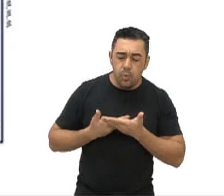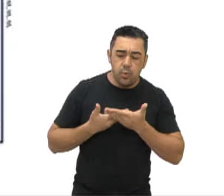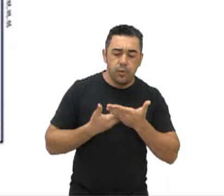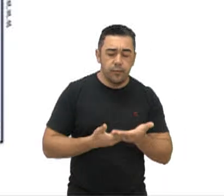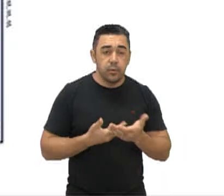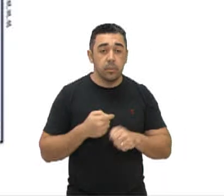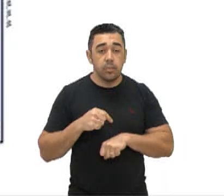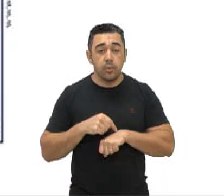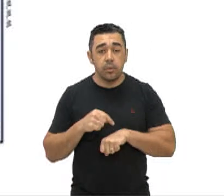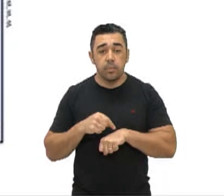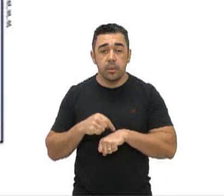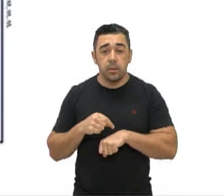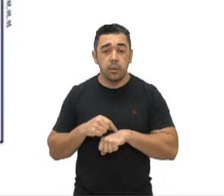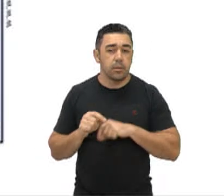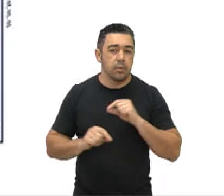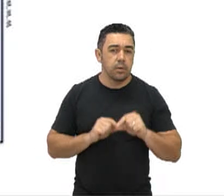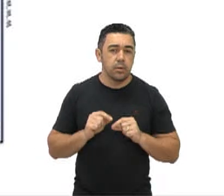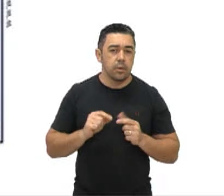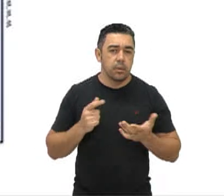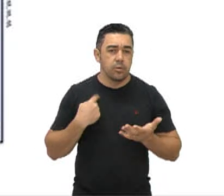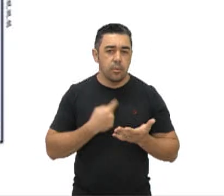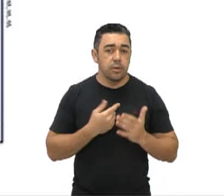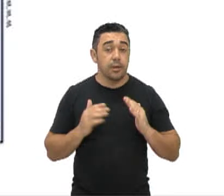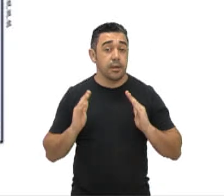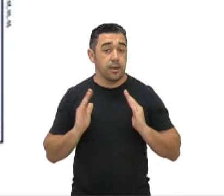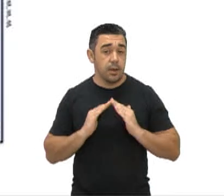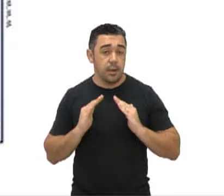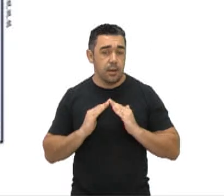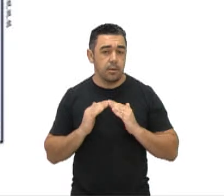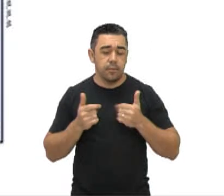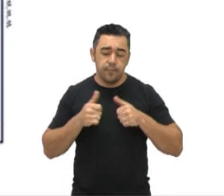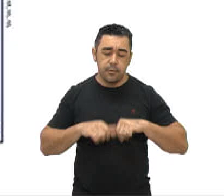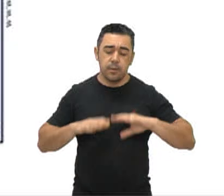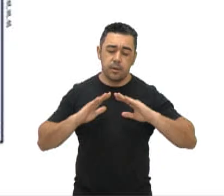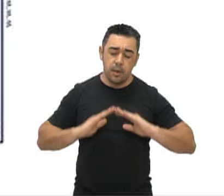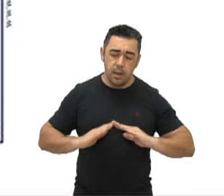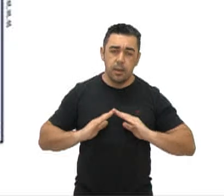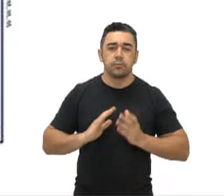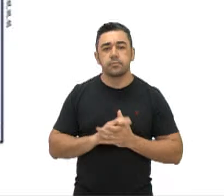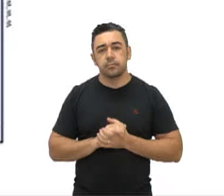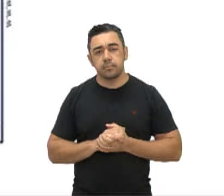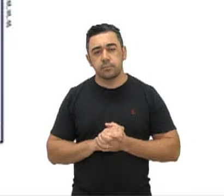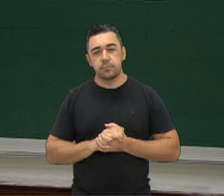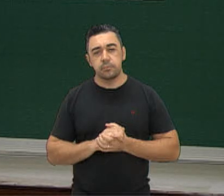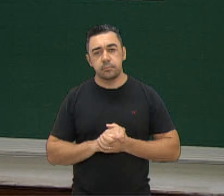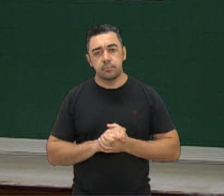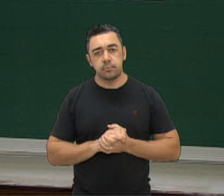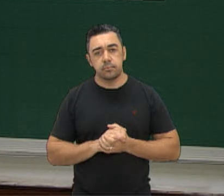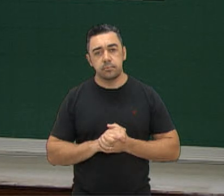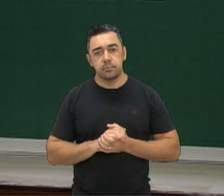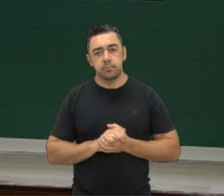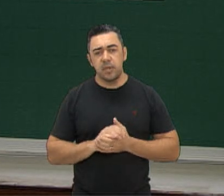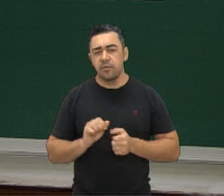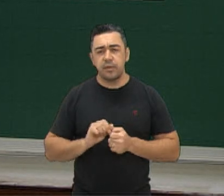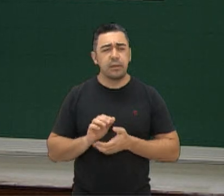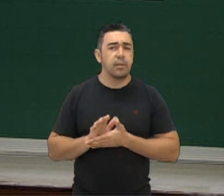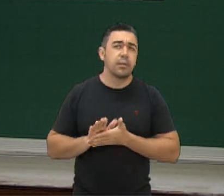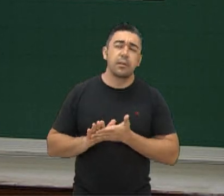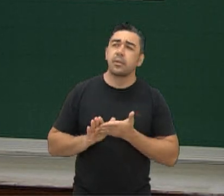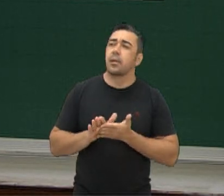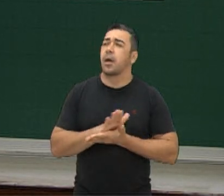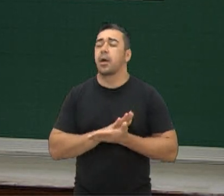esse momento, eles nos convidam a estar na nossa casa, né? Ficar em casa. E não fazer nada, não fazer